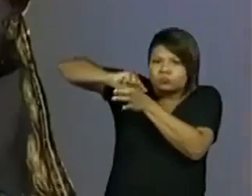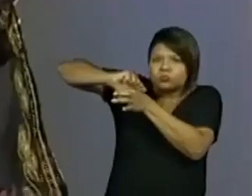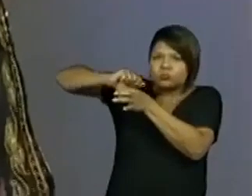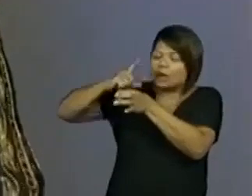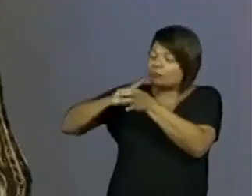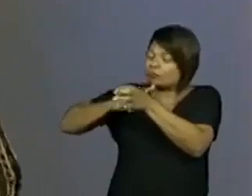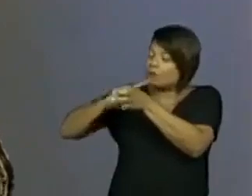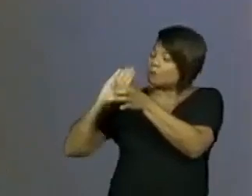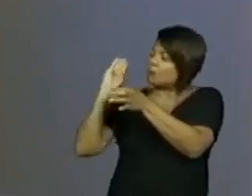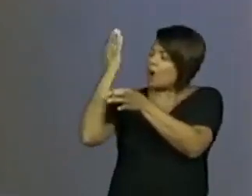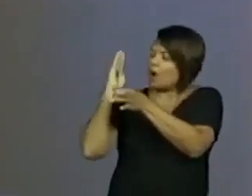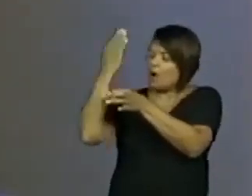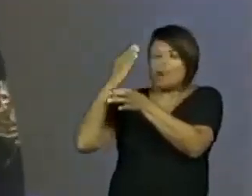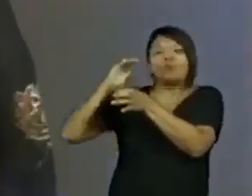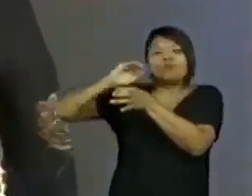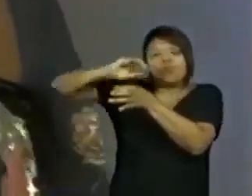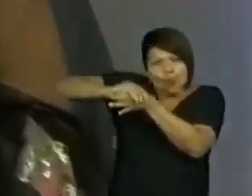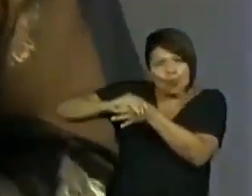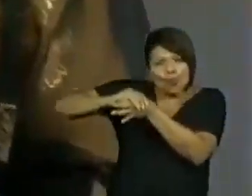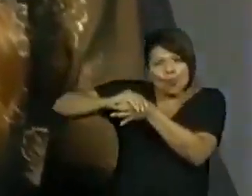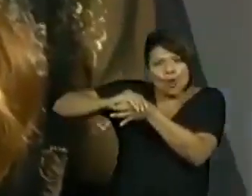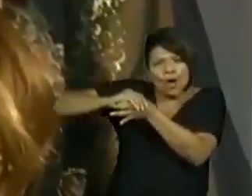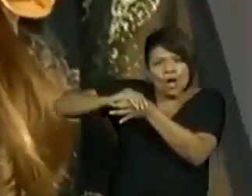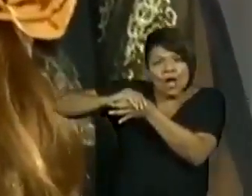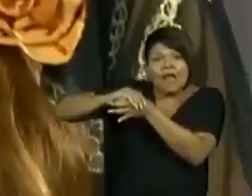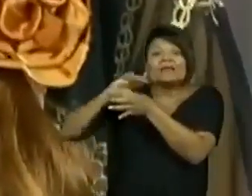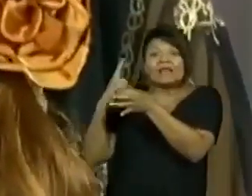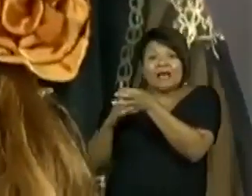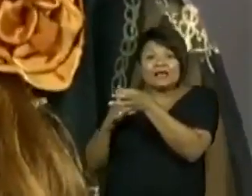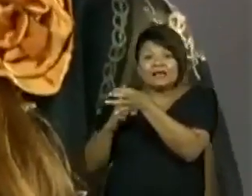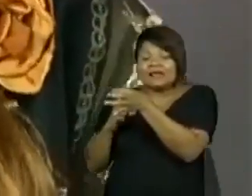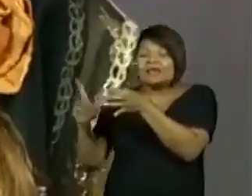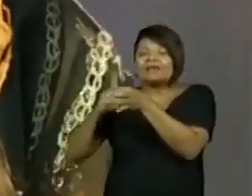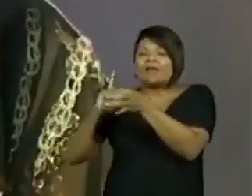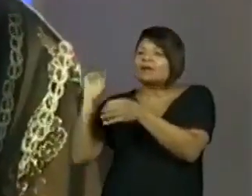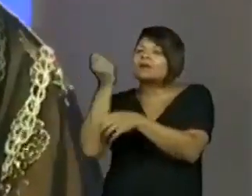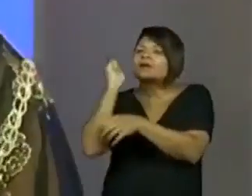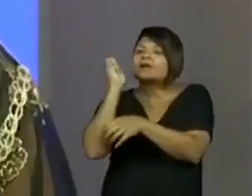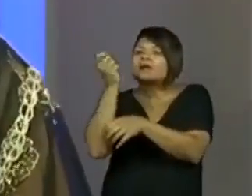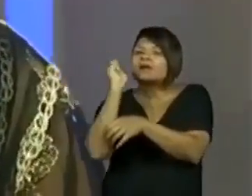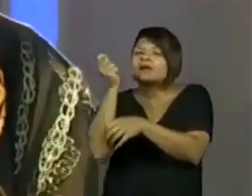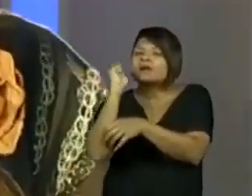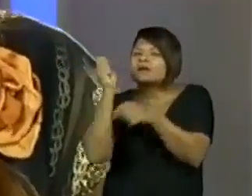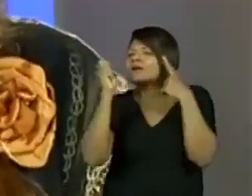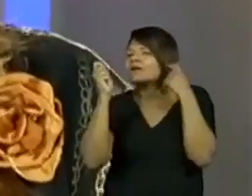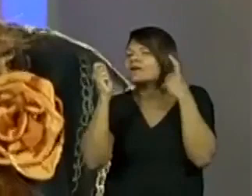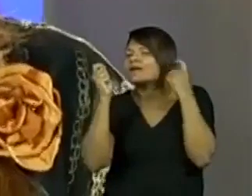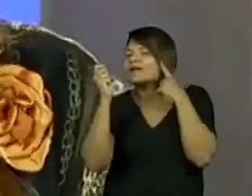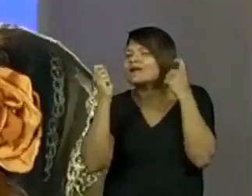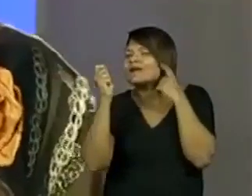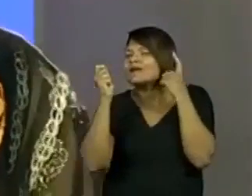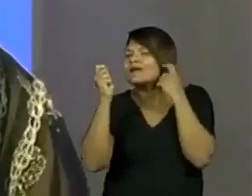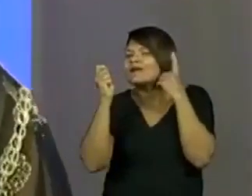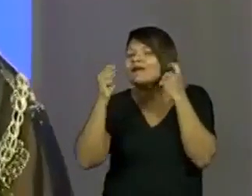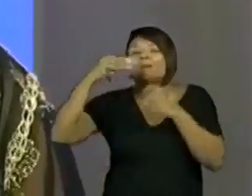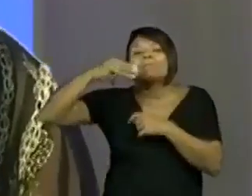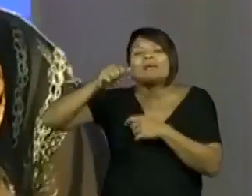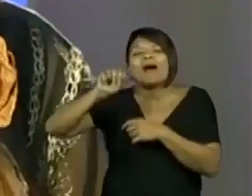pau. Assim, ela criou a primeira maraca e foi